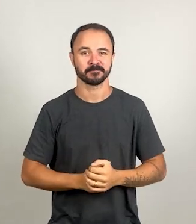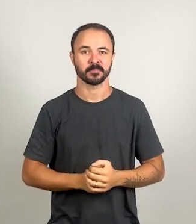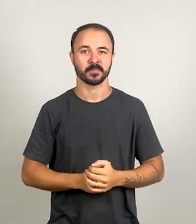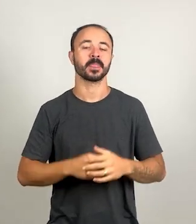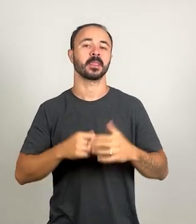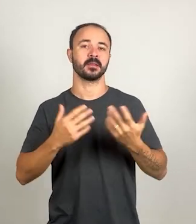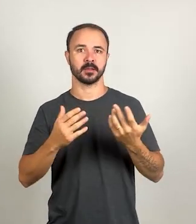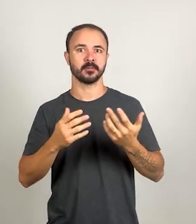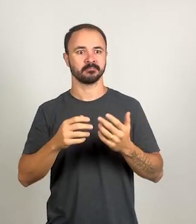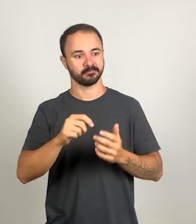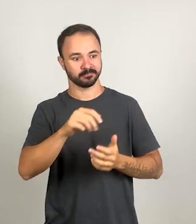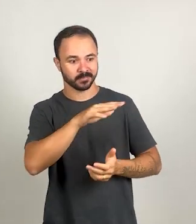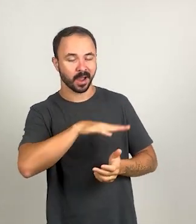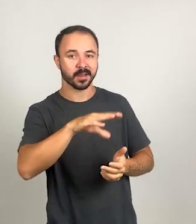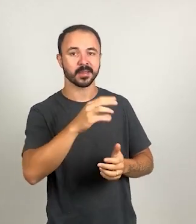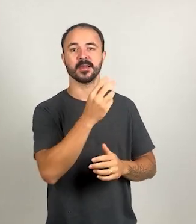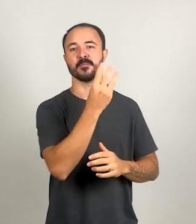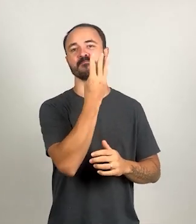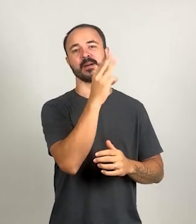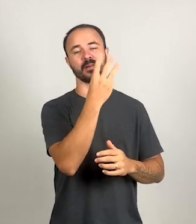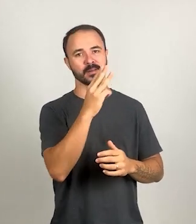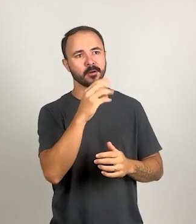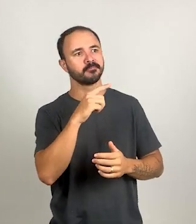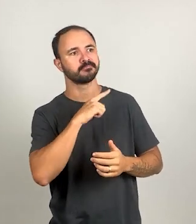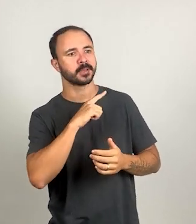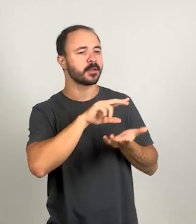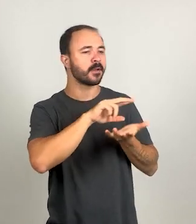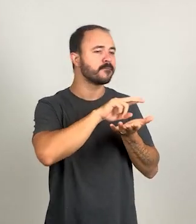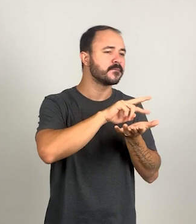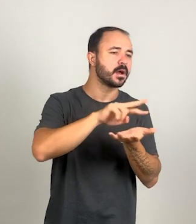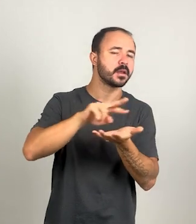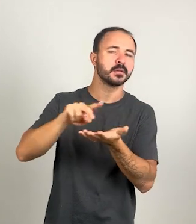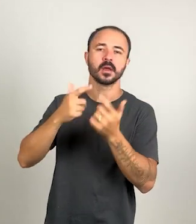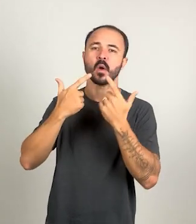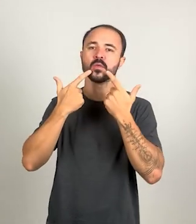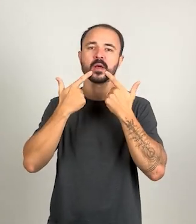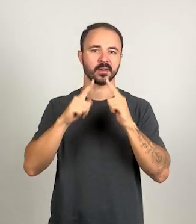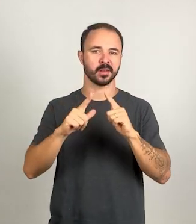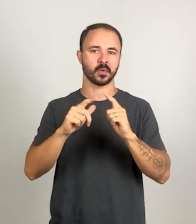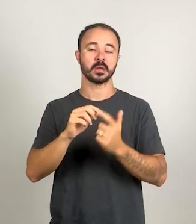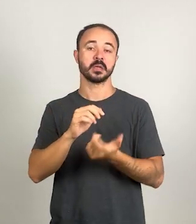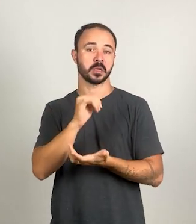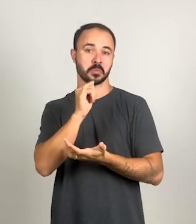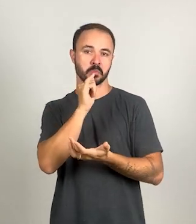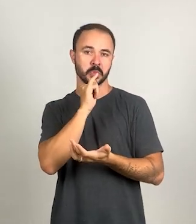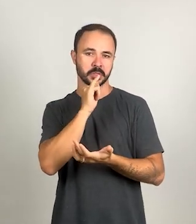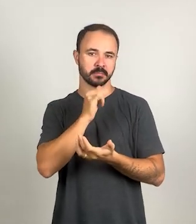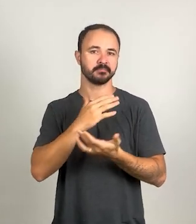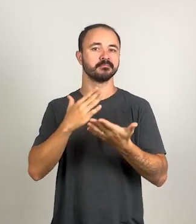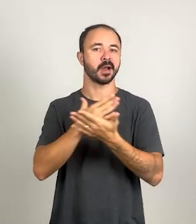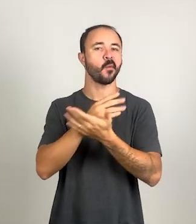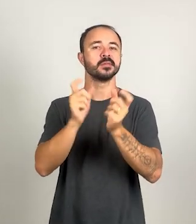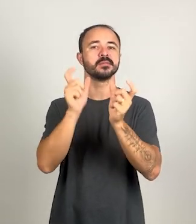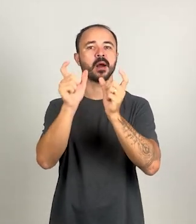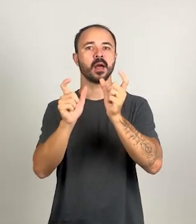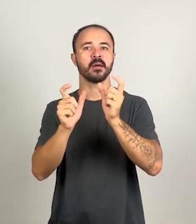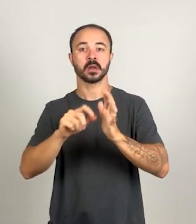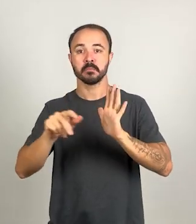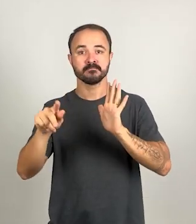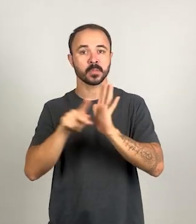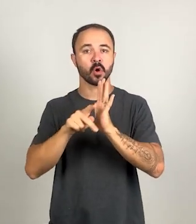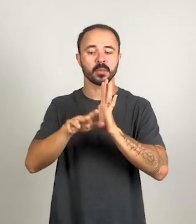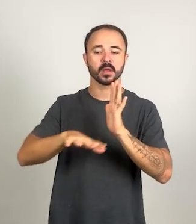as características culturais e geográficas da região por exemplo termos relacionad à culinária local à